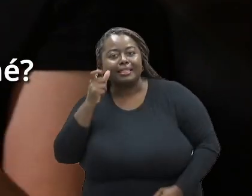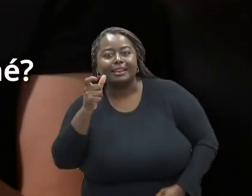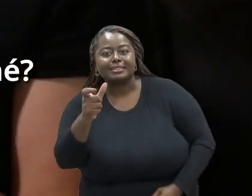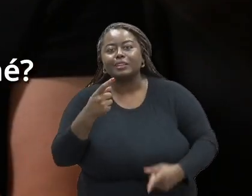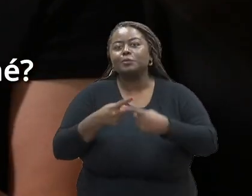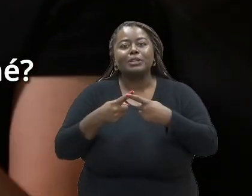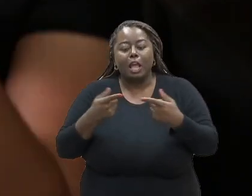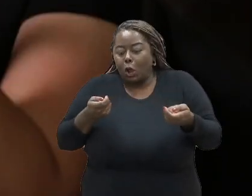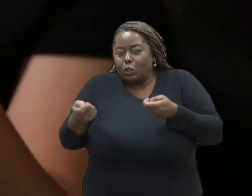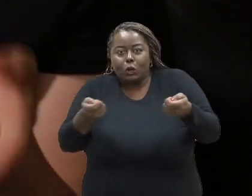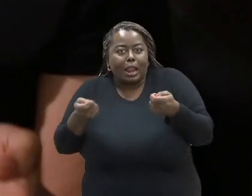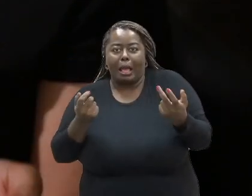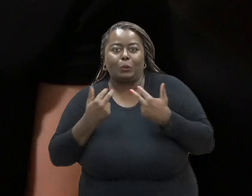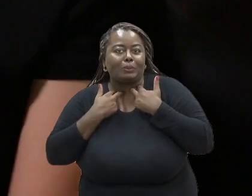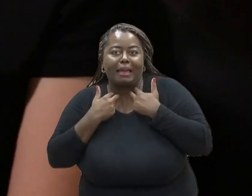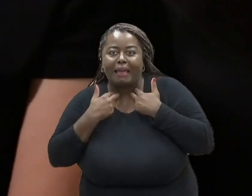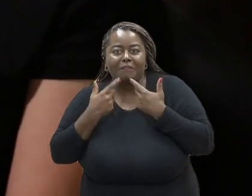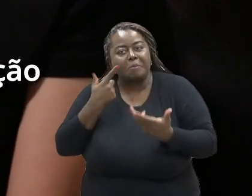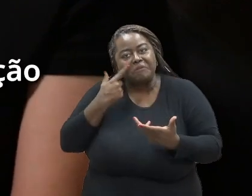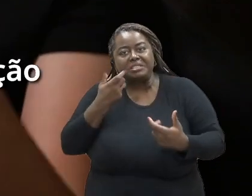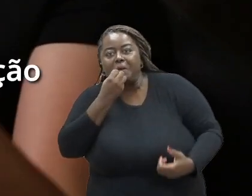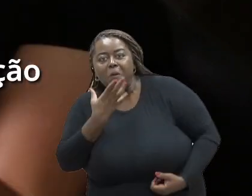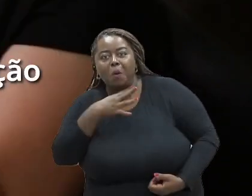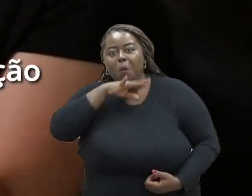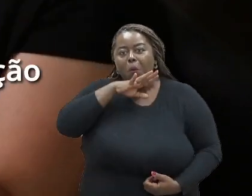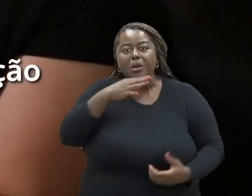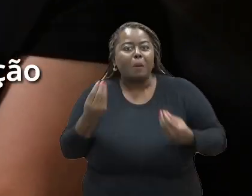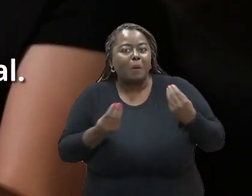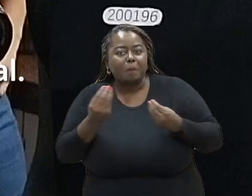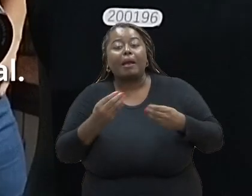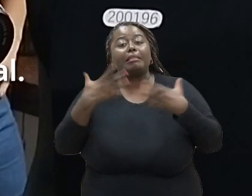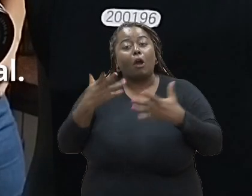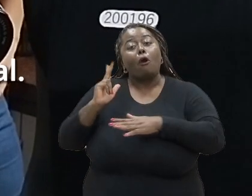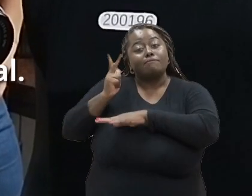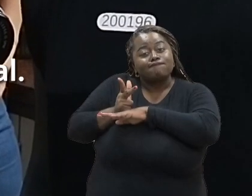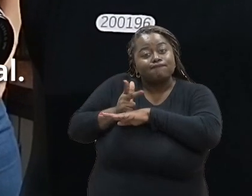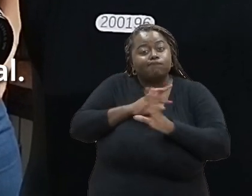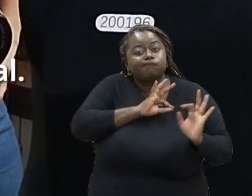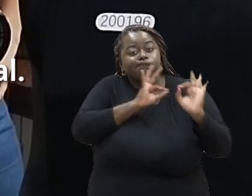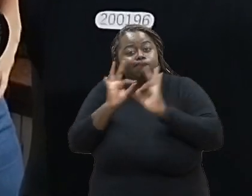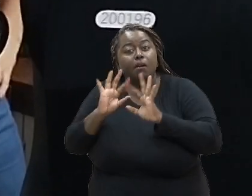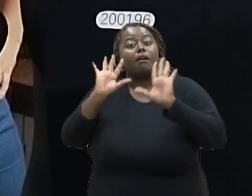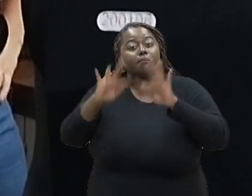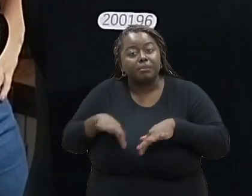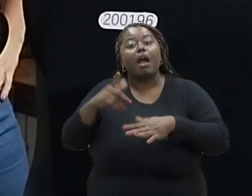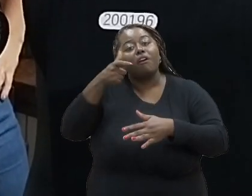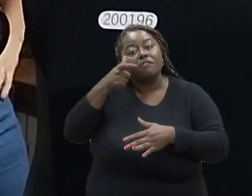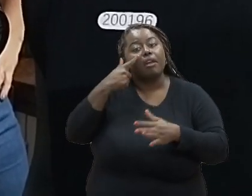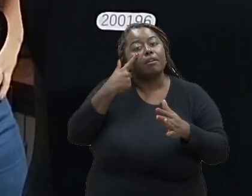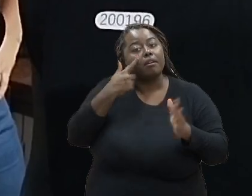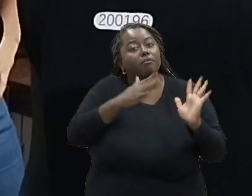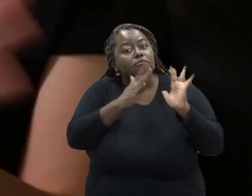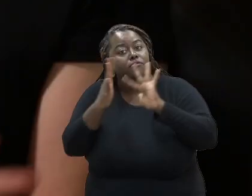como a gente controlar, né, se tava ficando bom a gravação. Então, assim que a gente acabava a gravação, a gente tinha que olhar e ver se ficou legal. Então, era meio que